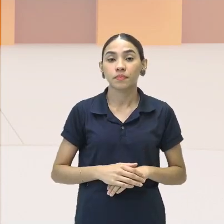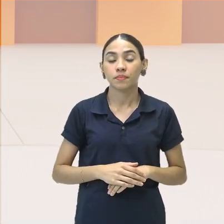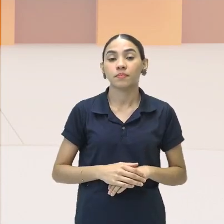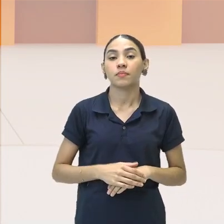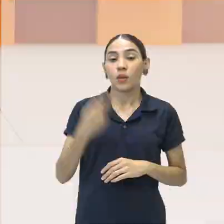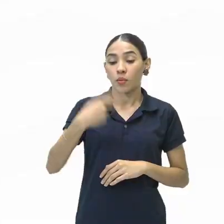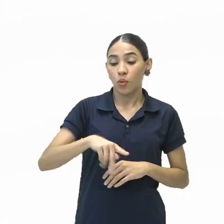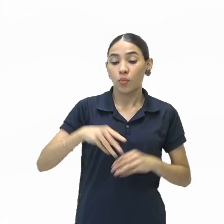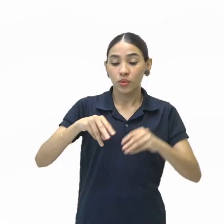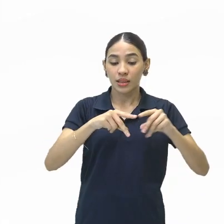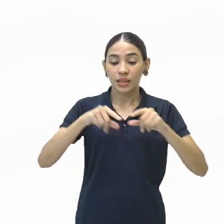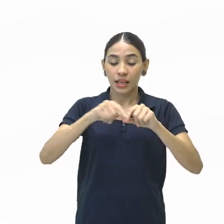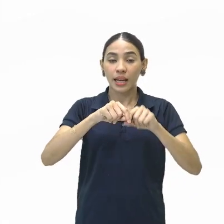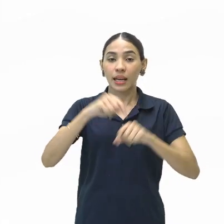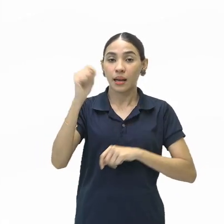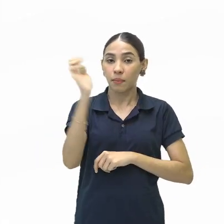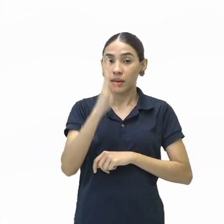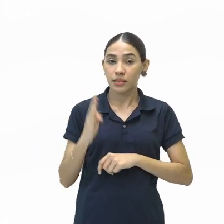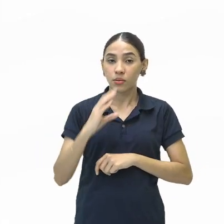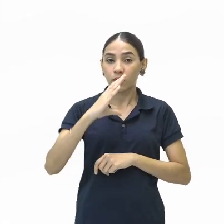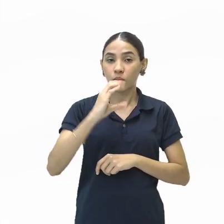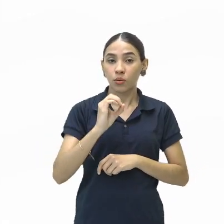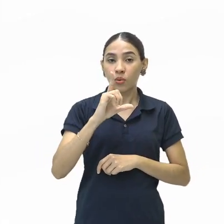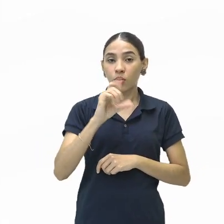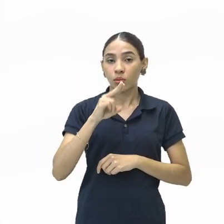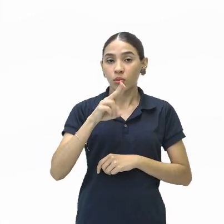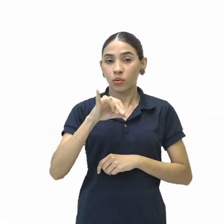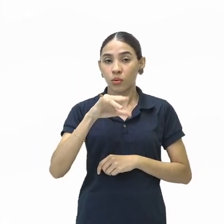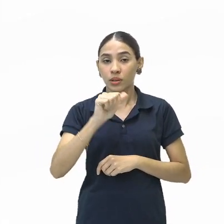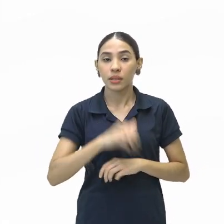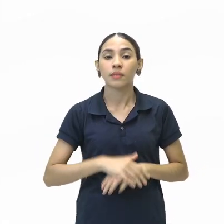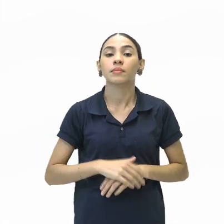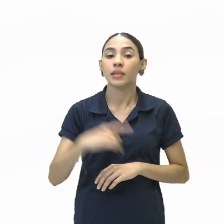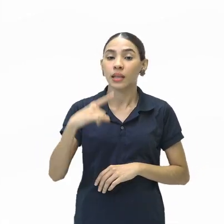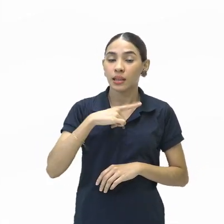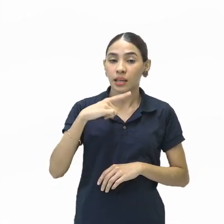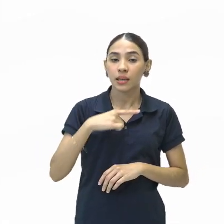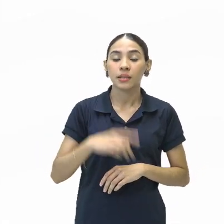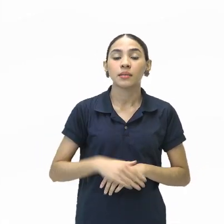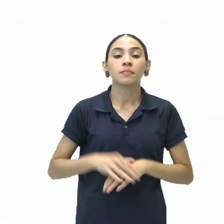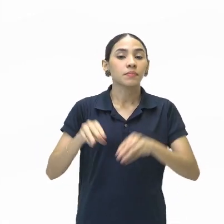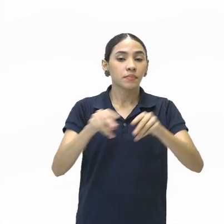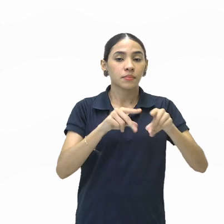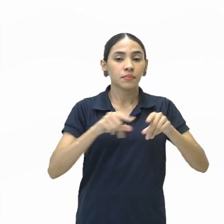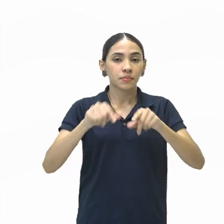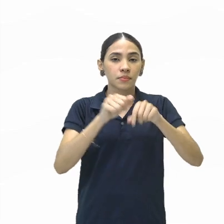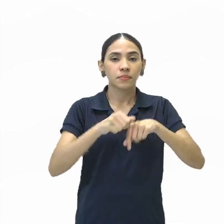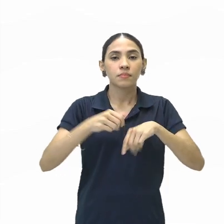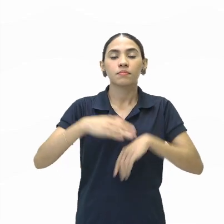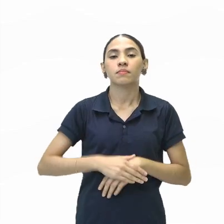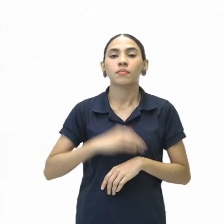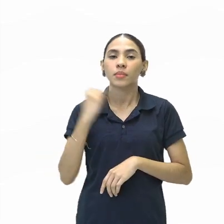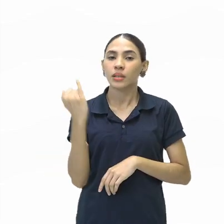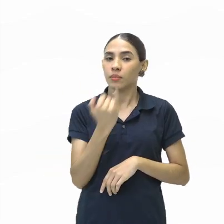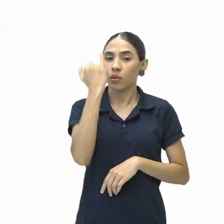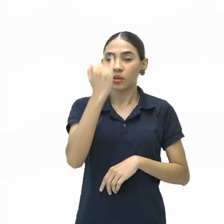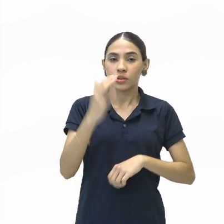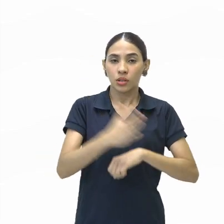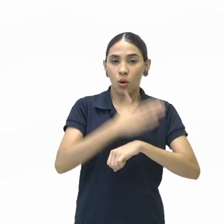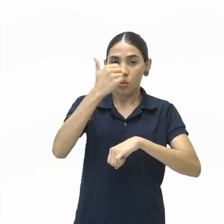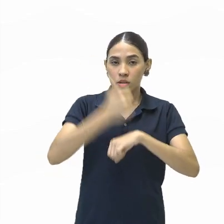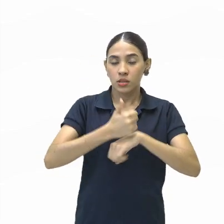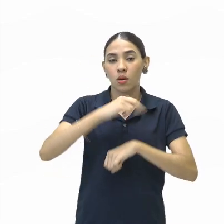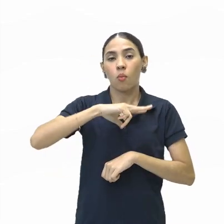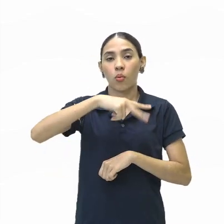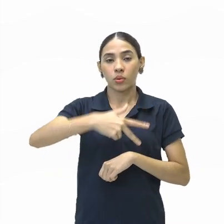no Brasil colônia. Acompanhem comigo. Temos a terra como elemento essencial para a colonização portuguesa